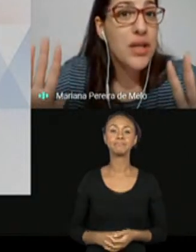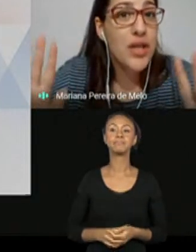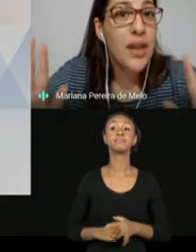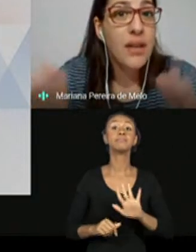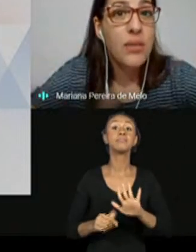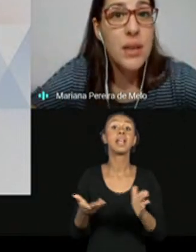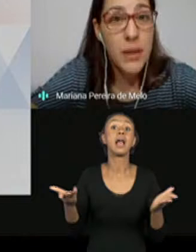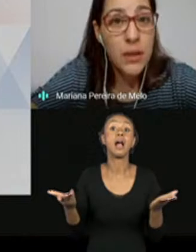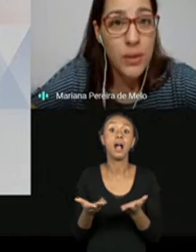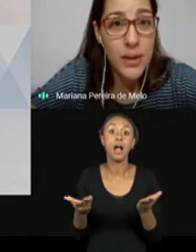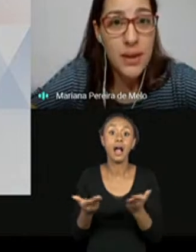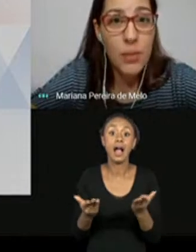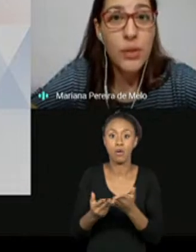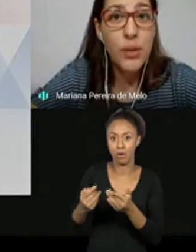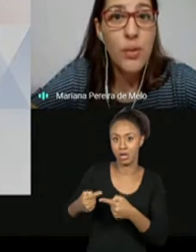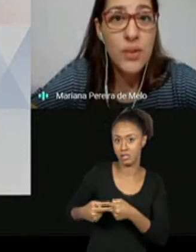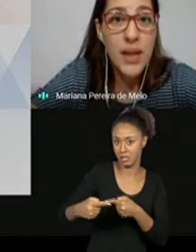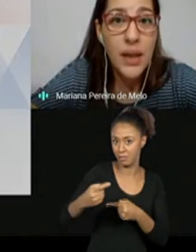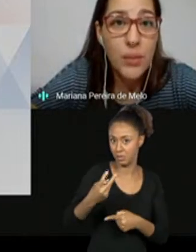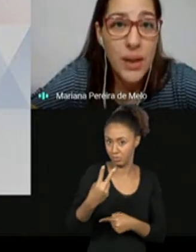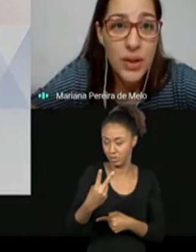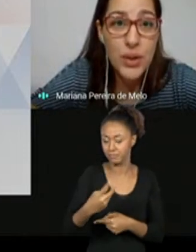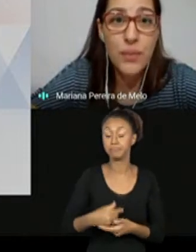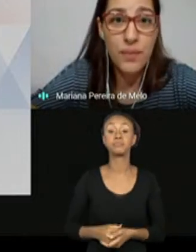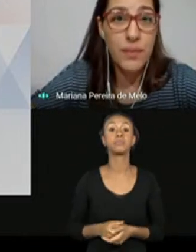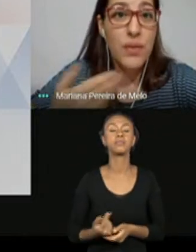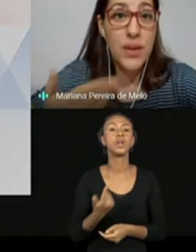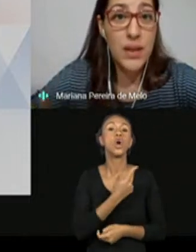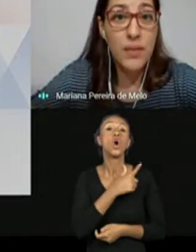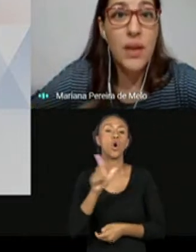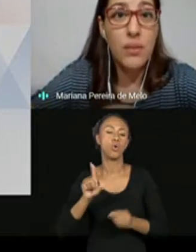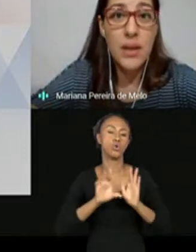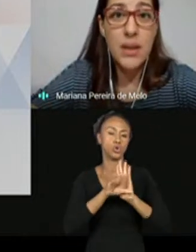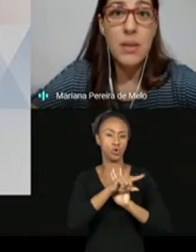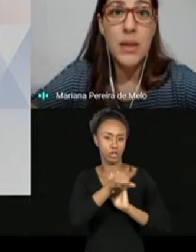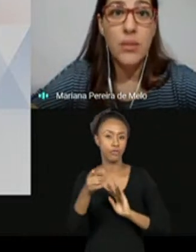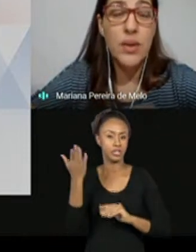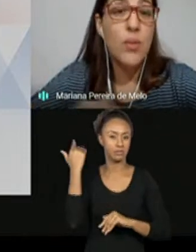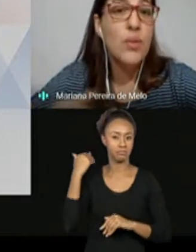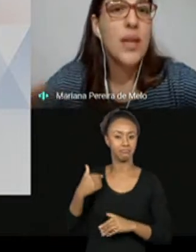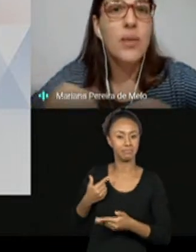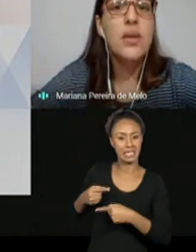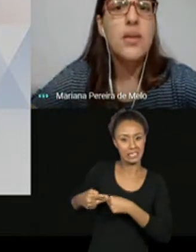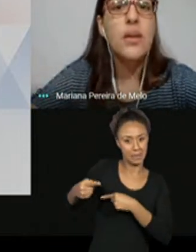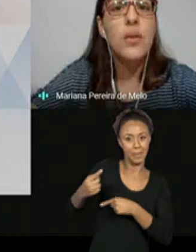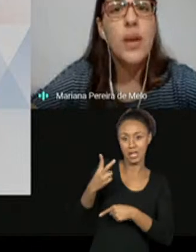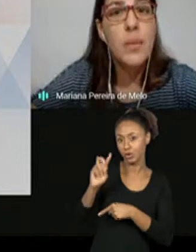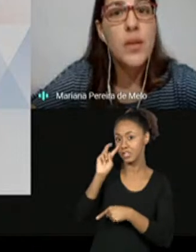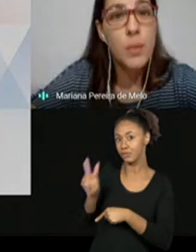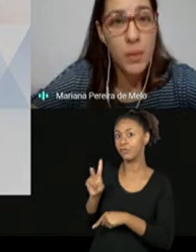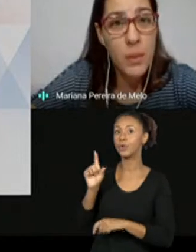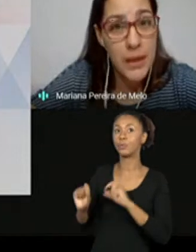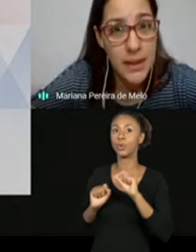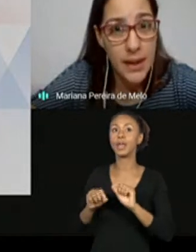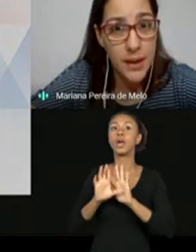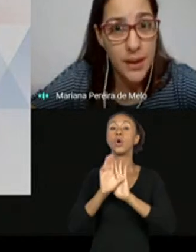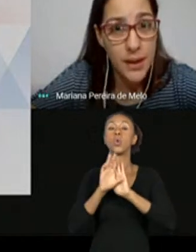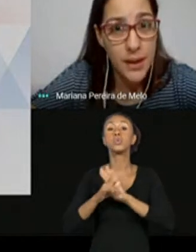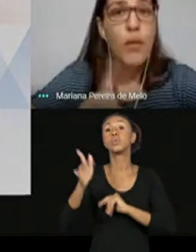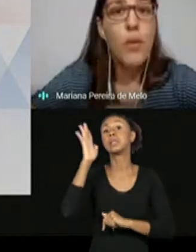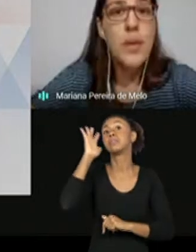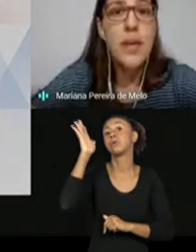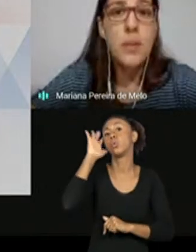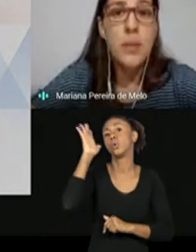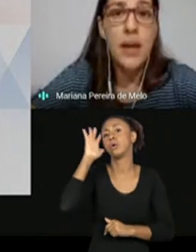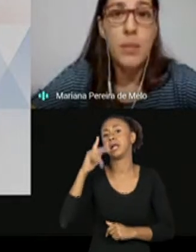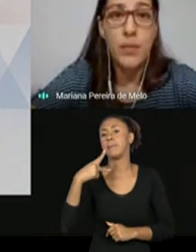agora a gente está entrando na semana 2, tá? Um outro conceito que vocês viram na semana 2, conceitos, são teoremas de probabilidade.